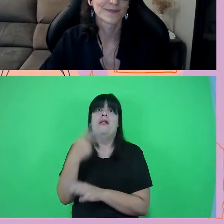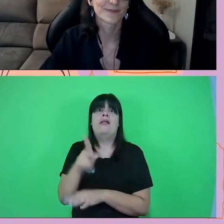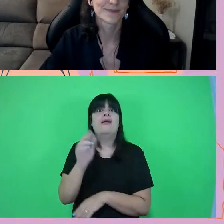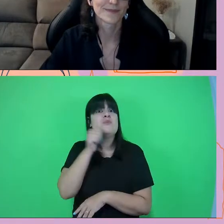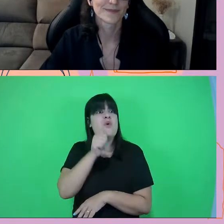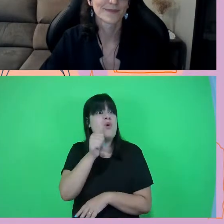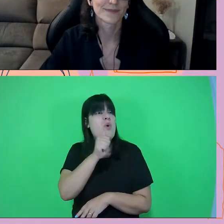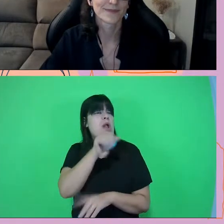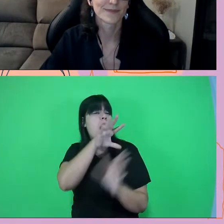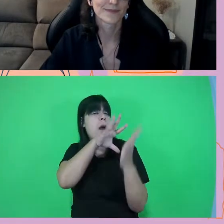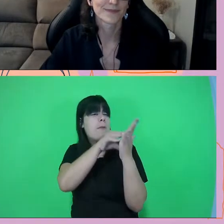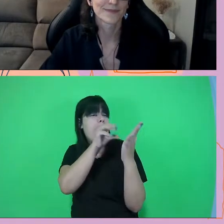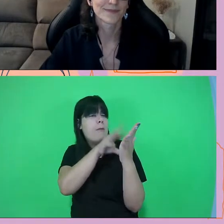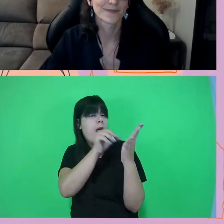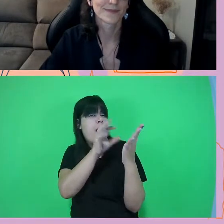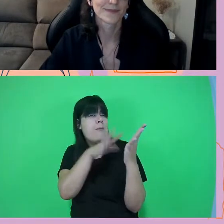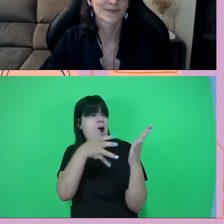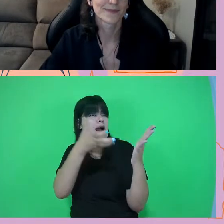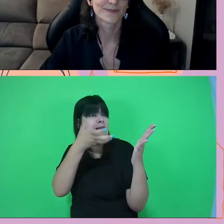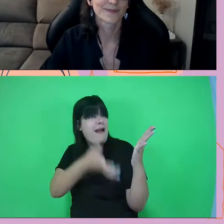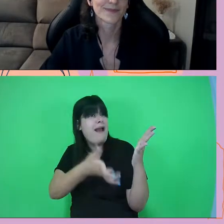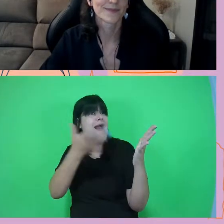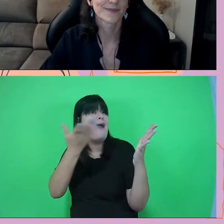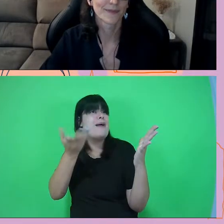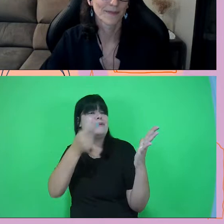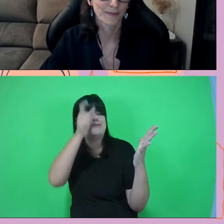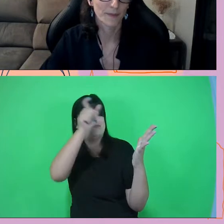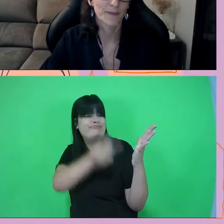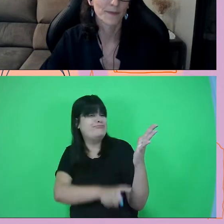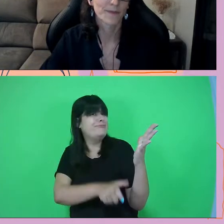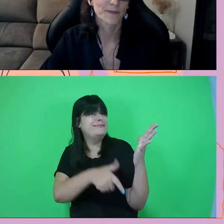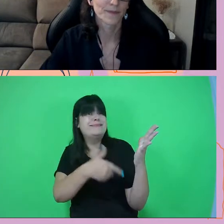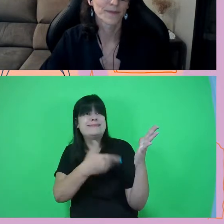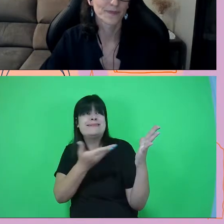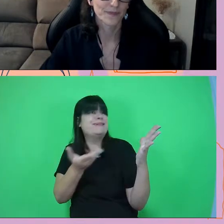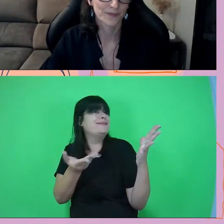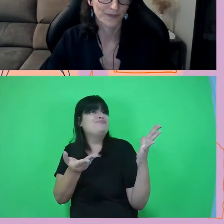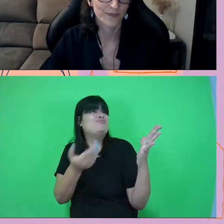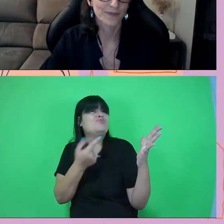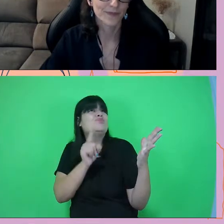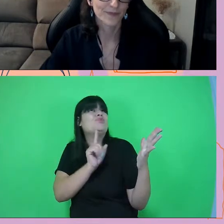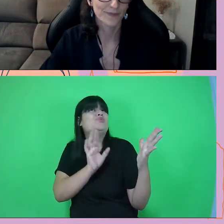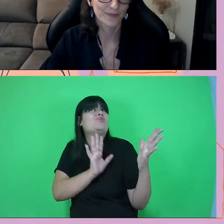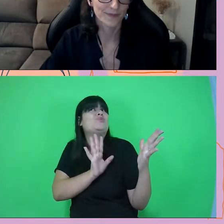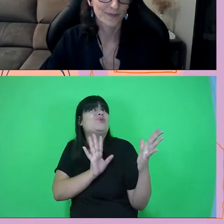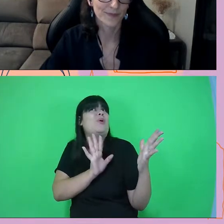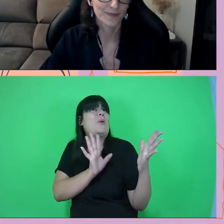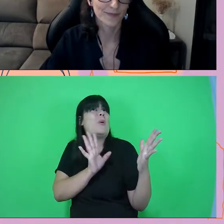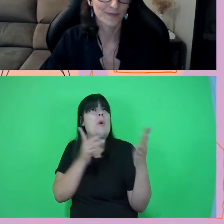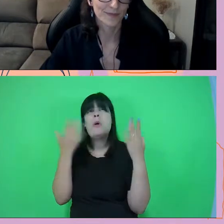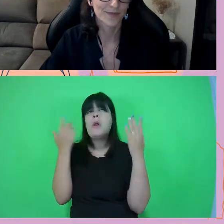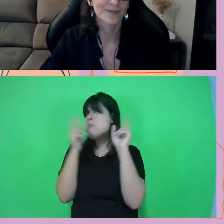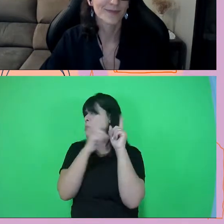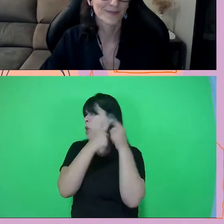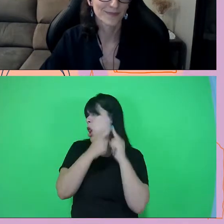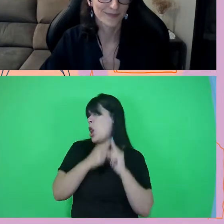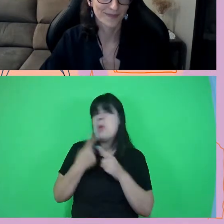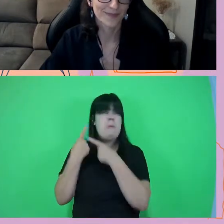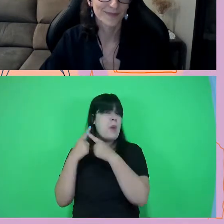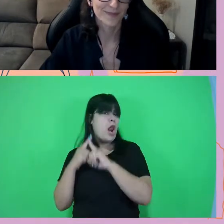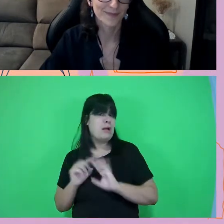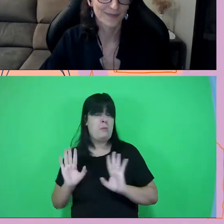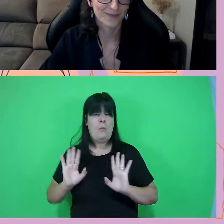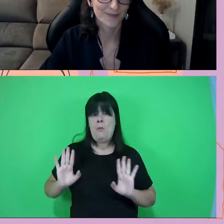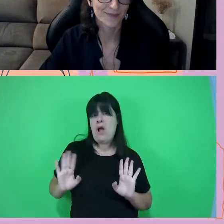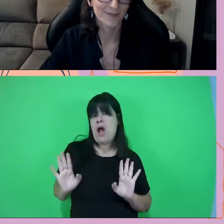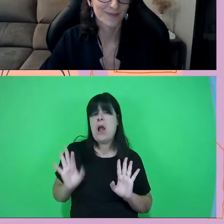inspirar em você, mas você não faz não coloca umas tranças, você não